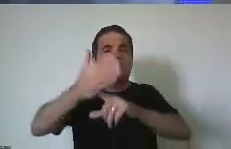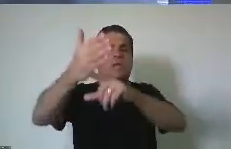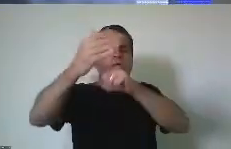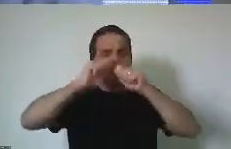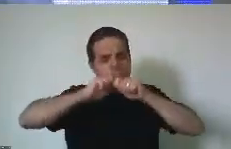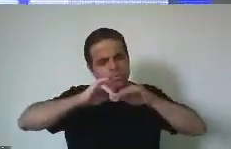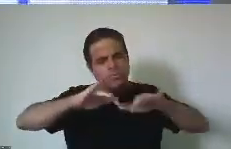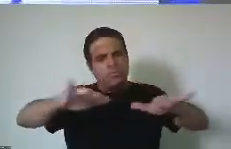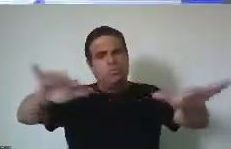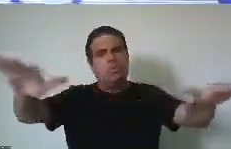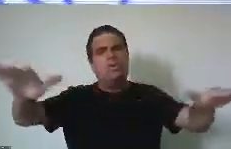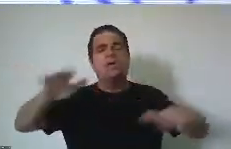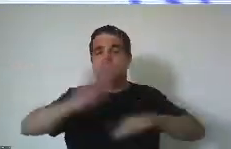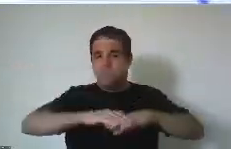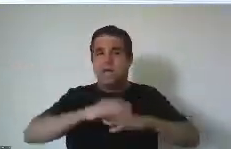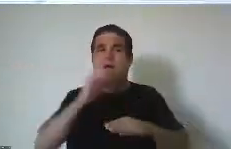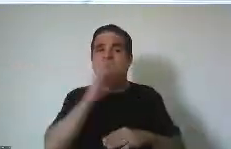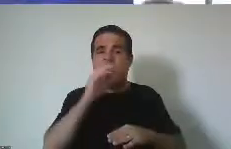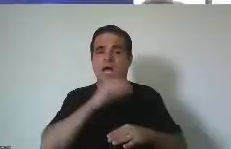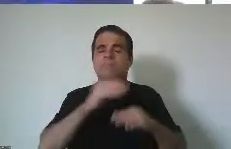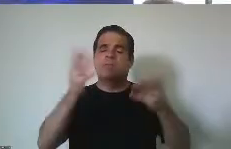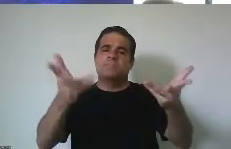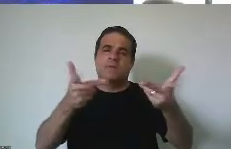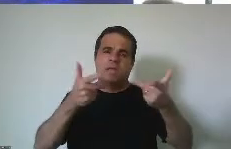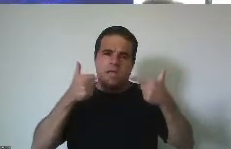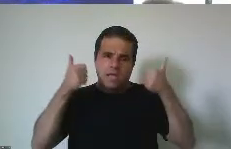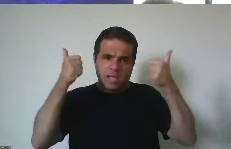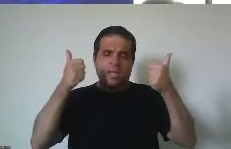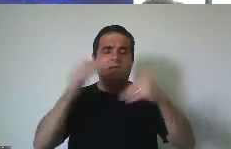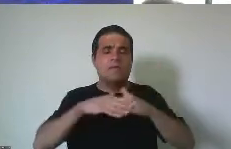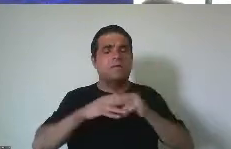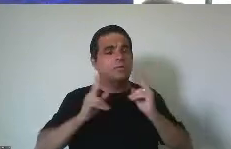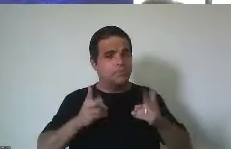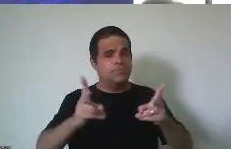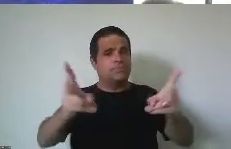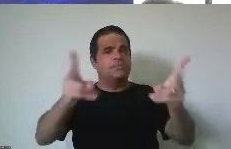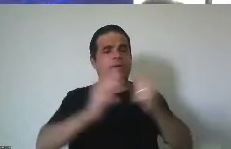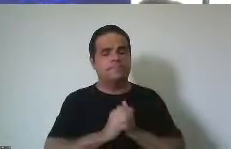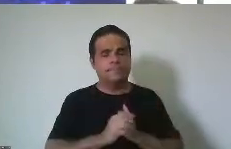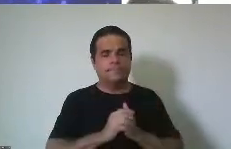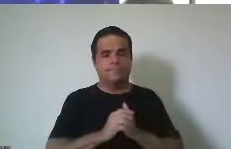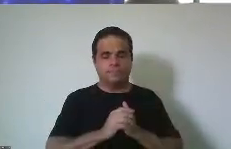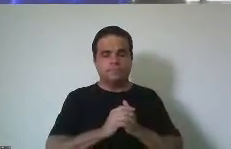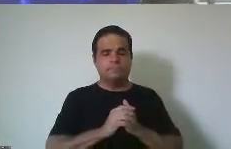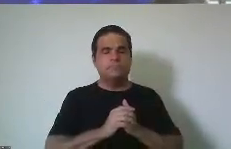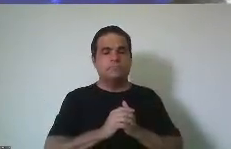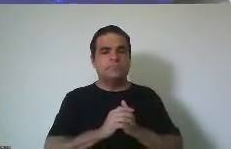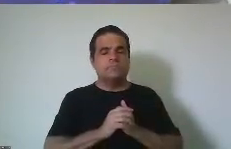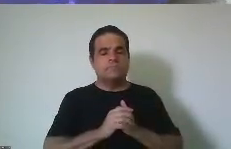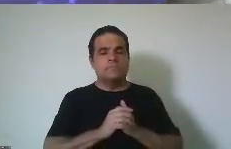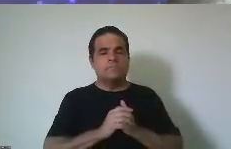de forma mais rápida mais eficiente e mais durável trago também os nossos compromissos do ponto de vista